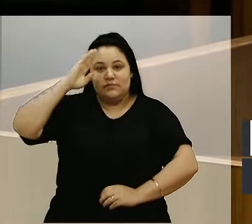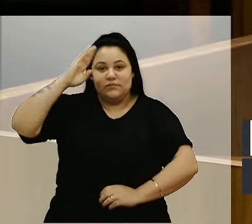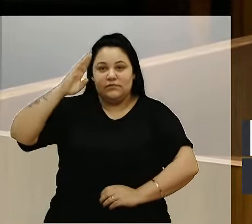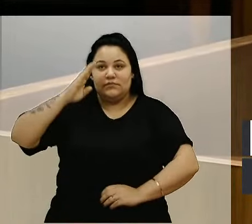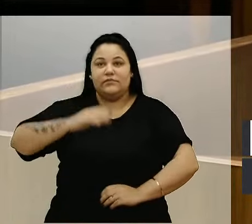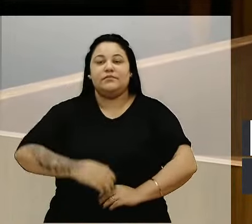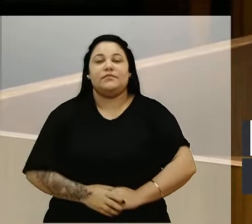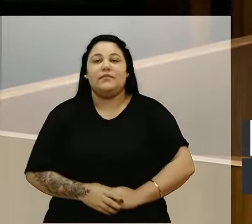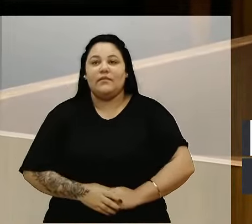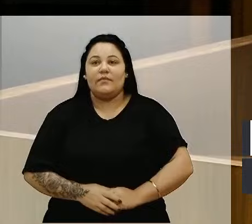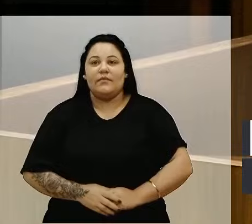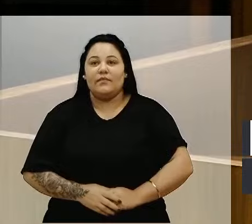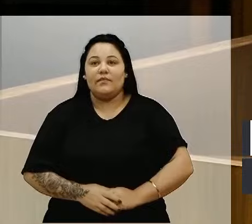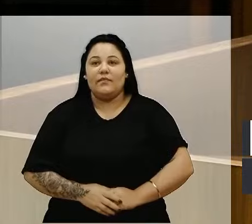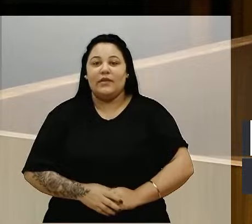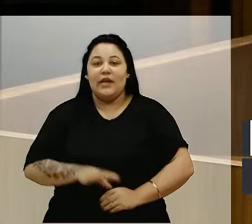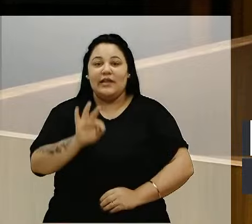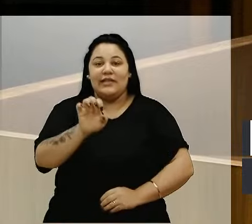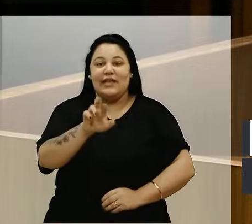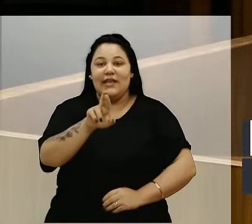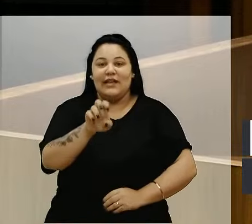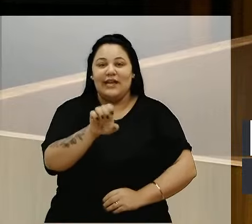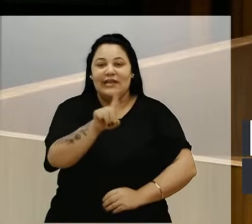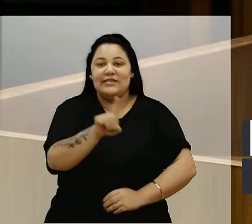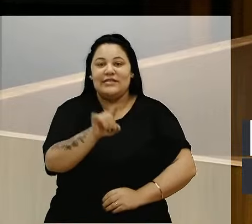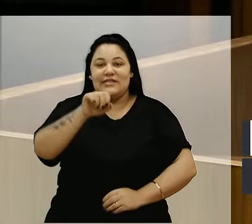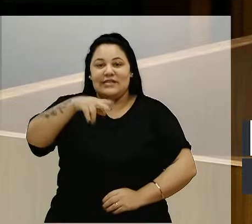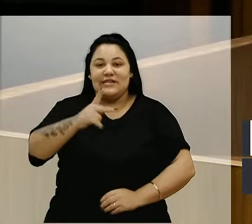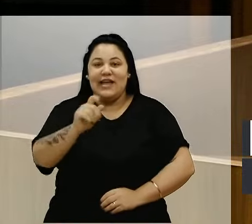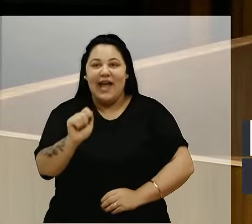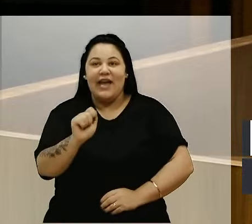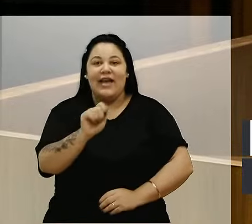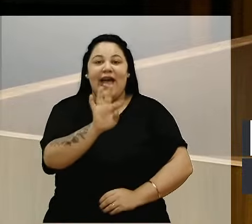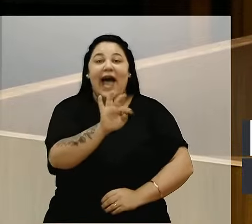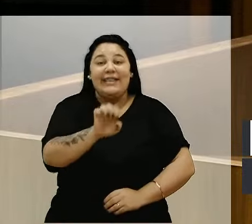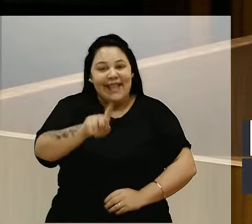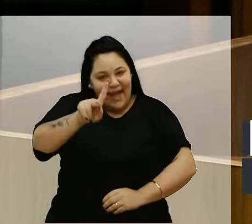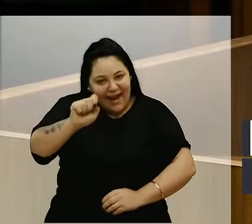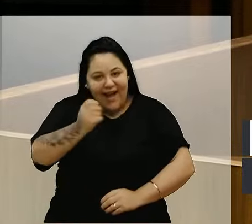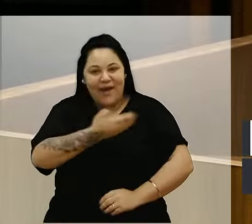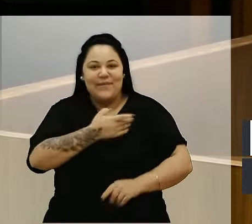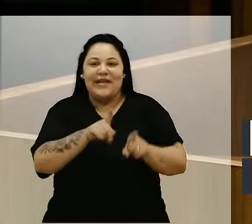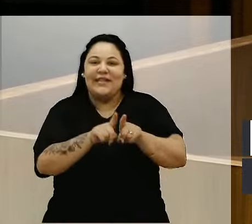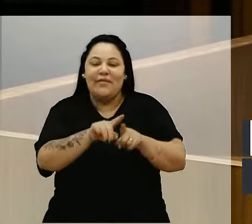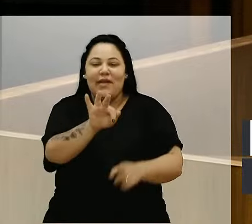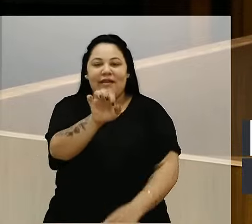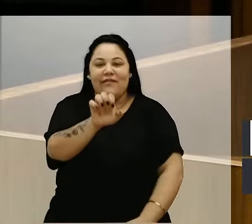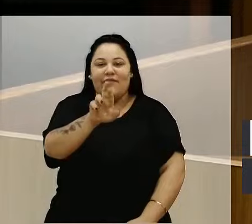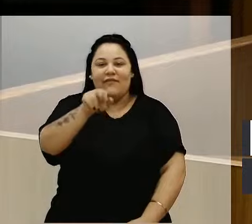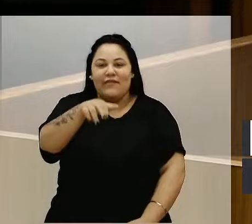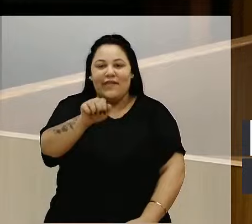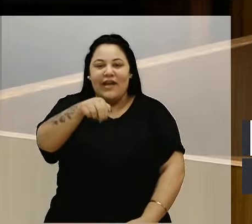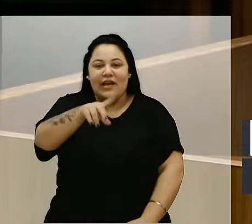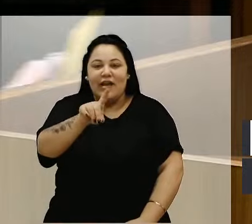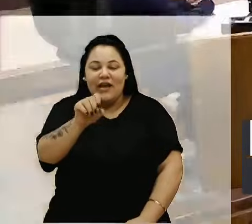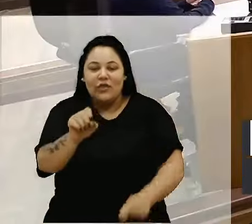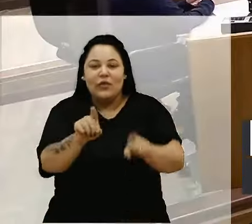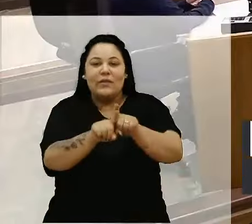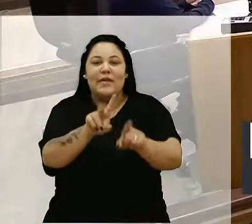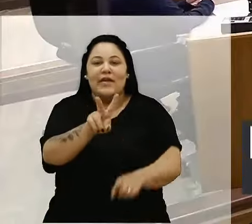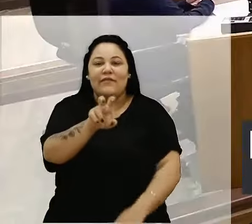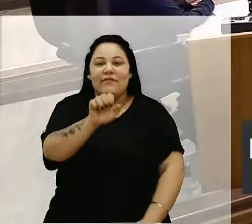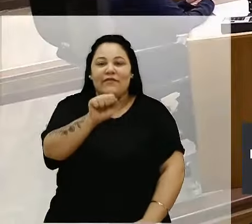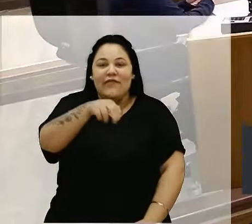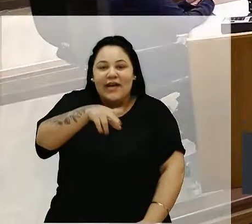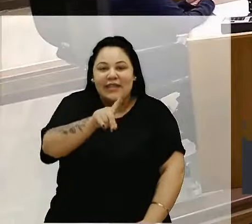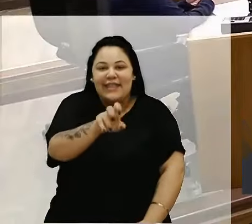amigo. A Terezinha Lancini, a Teca, que é uma amiga. Fernando Tomazini e Vanderlei Melo,